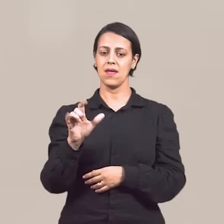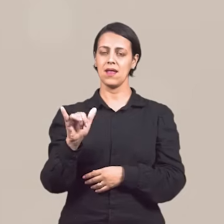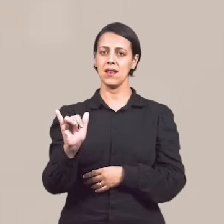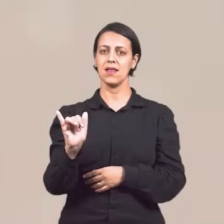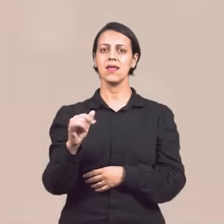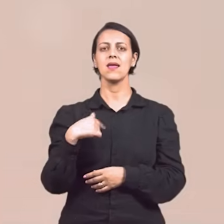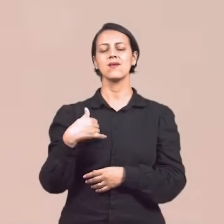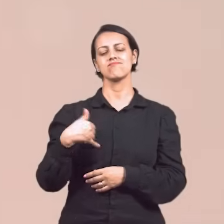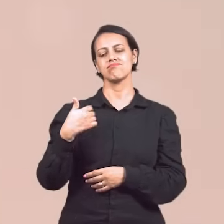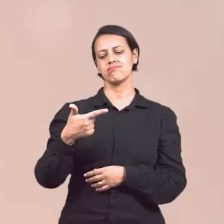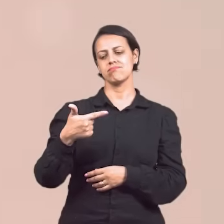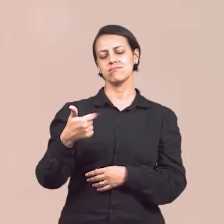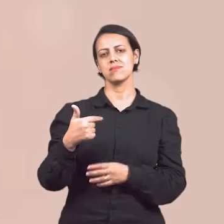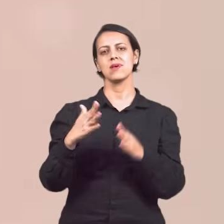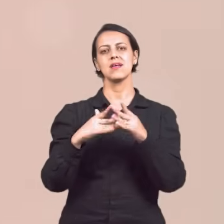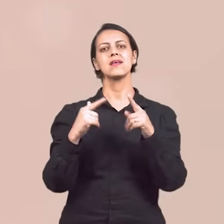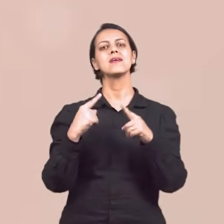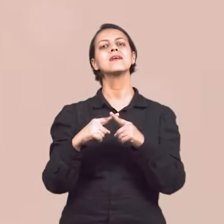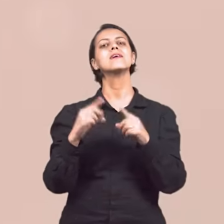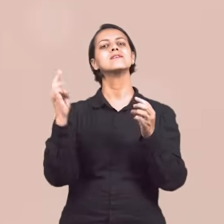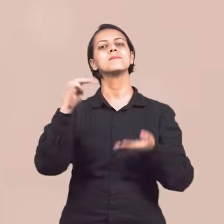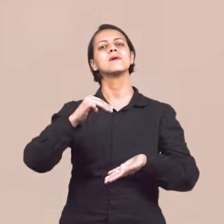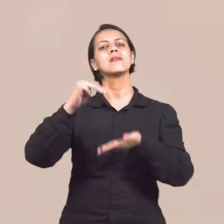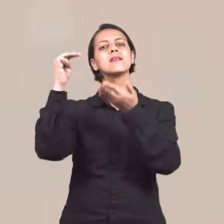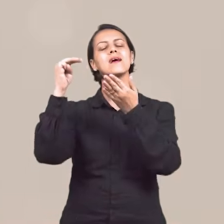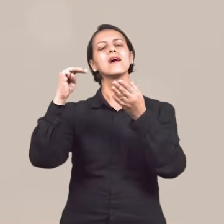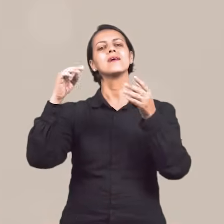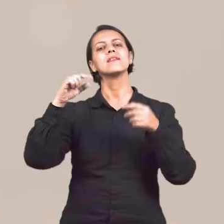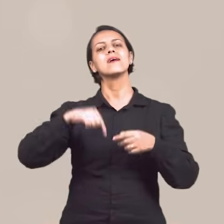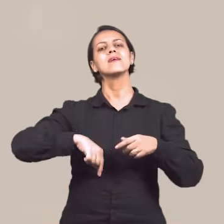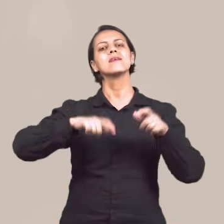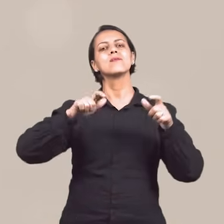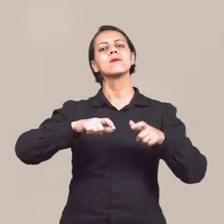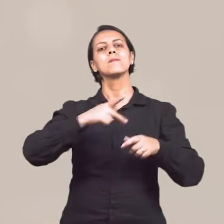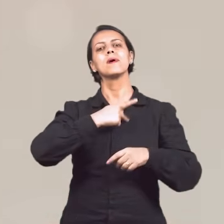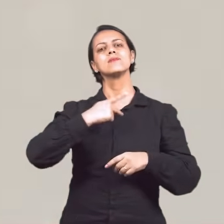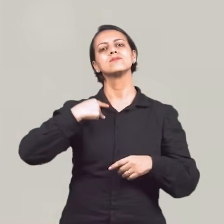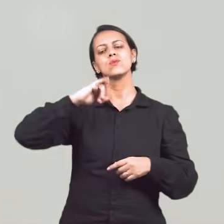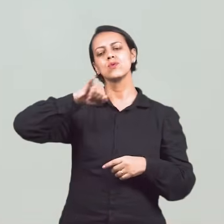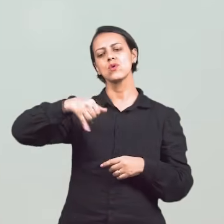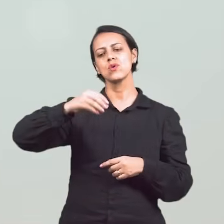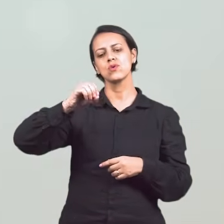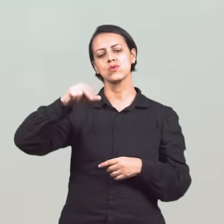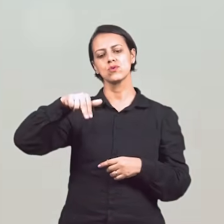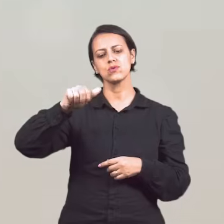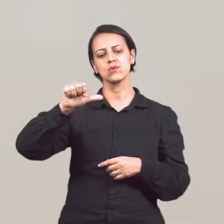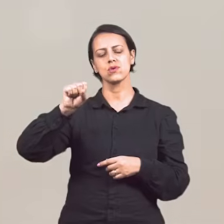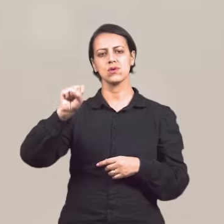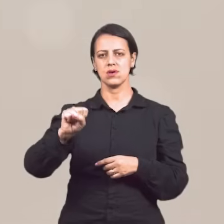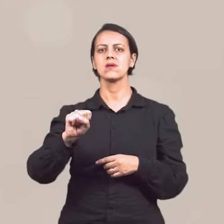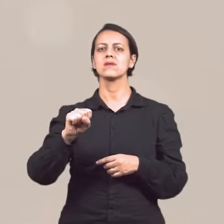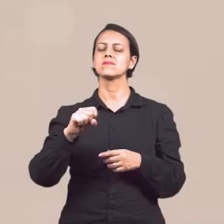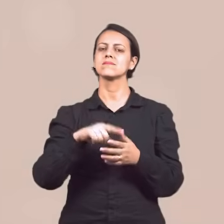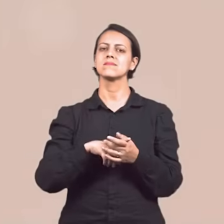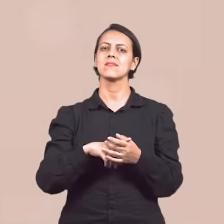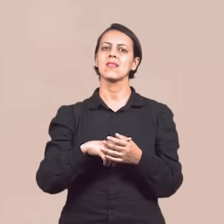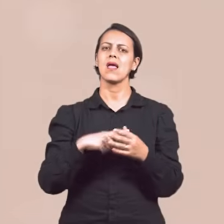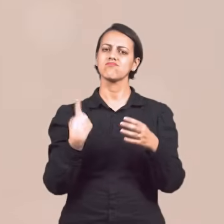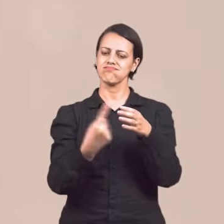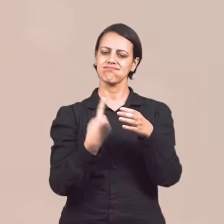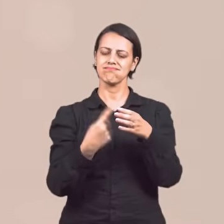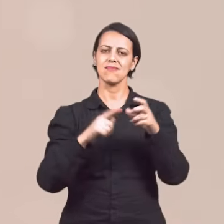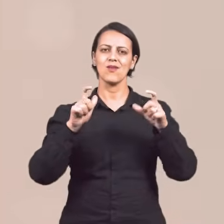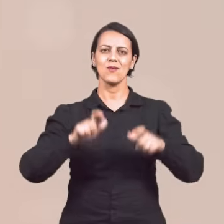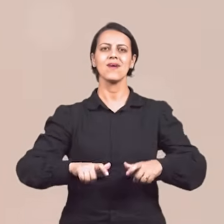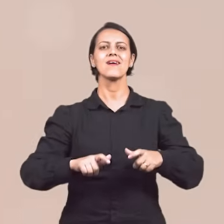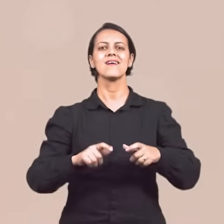sou daqui da Igreja Cristã Maranata do Retiro do Congo, do Ministério do Pastor Jonas, da microrregião de Ponta da Fruta, e hoje eu quero